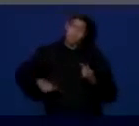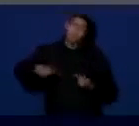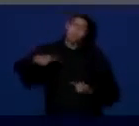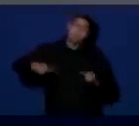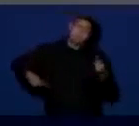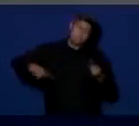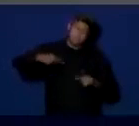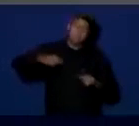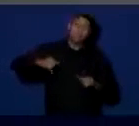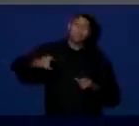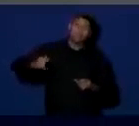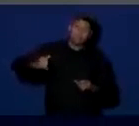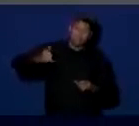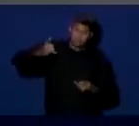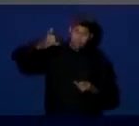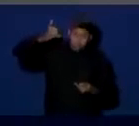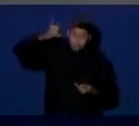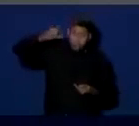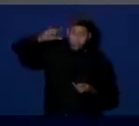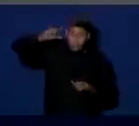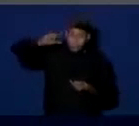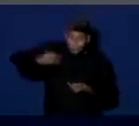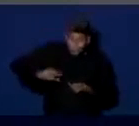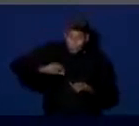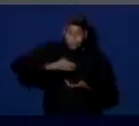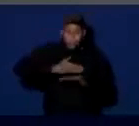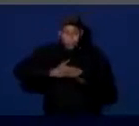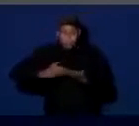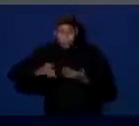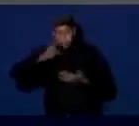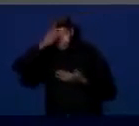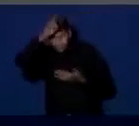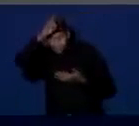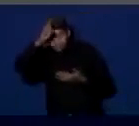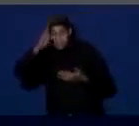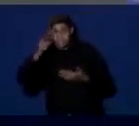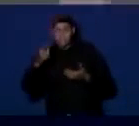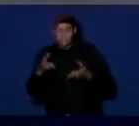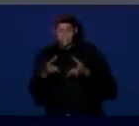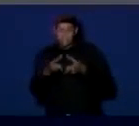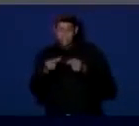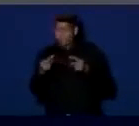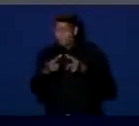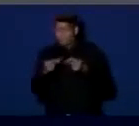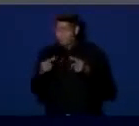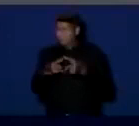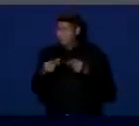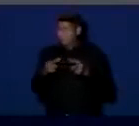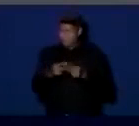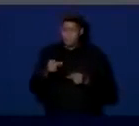política de juros extremamente baixos, que começou no Japão e depois se foi para os Estados Unidos, depois para a Europa, de